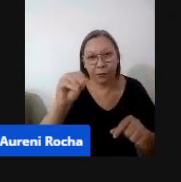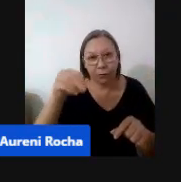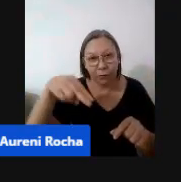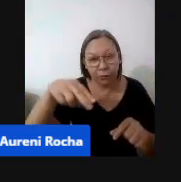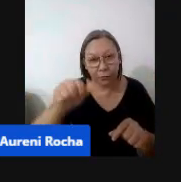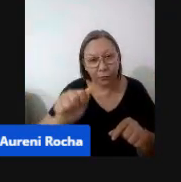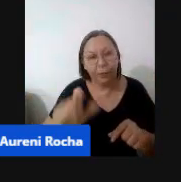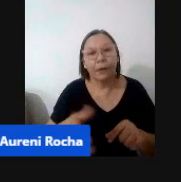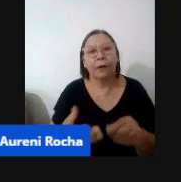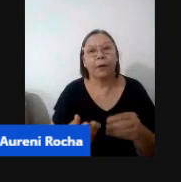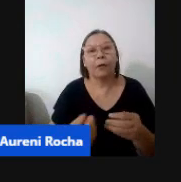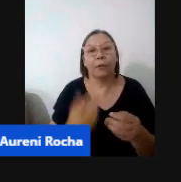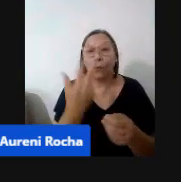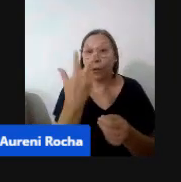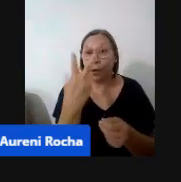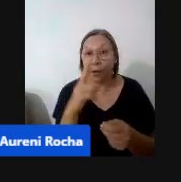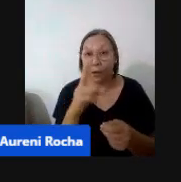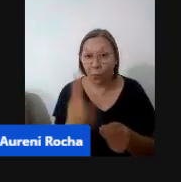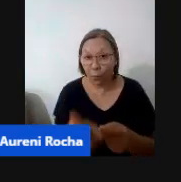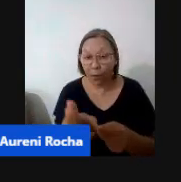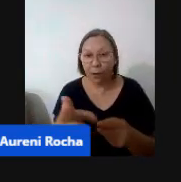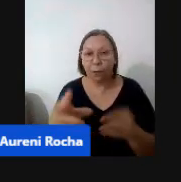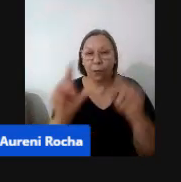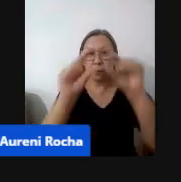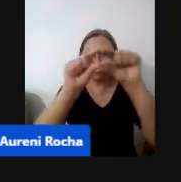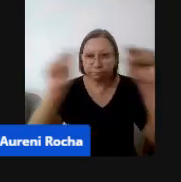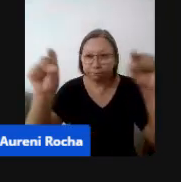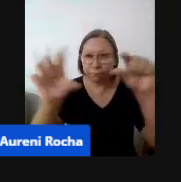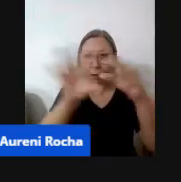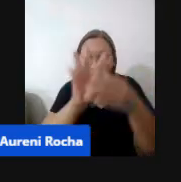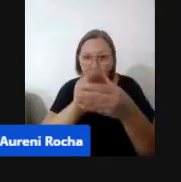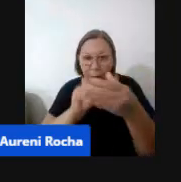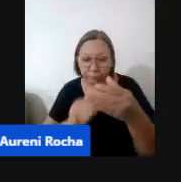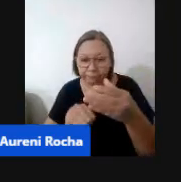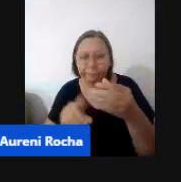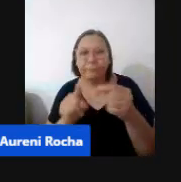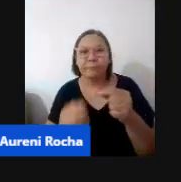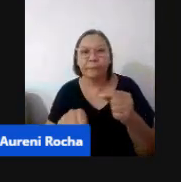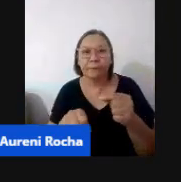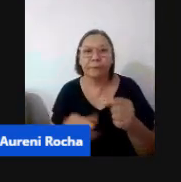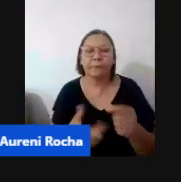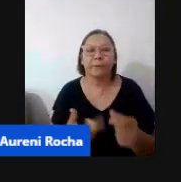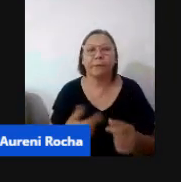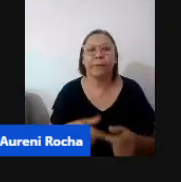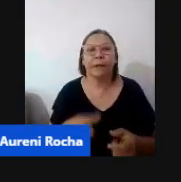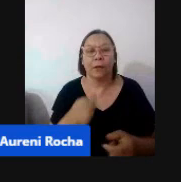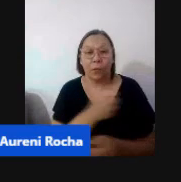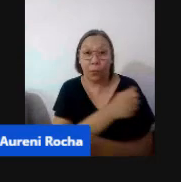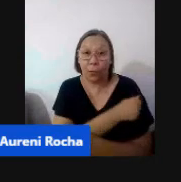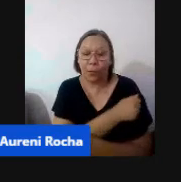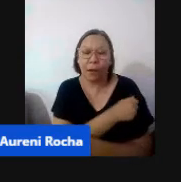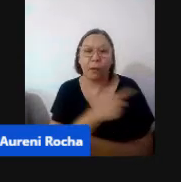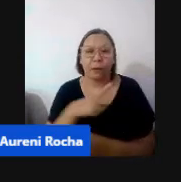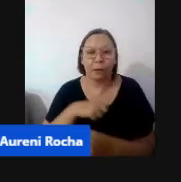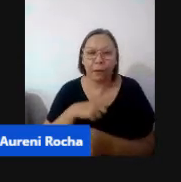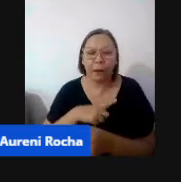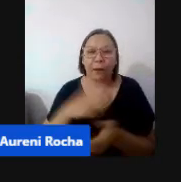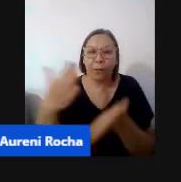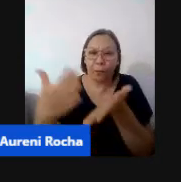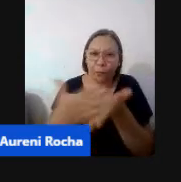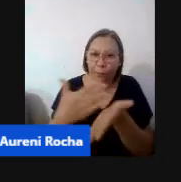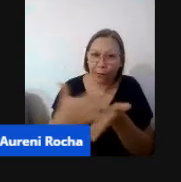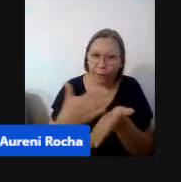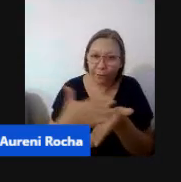atividade, nos textos base da atividade, ok? Então, o aluno que tem apenas o caderno já tem um espaço destinado